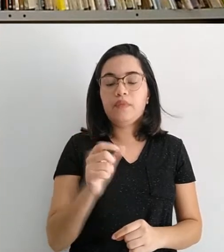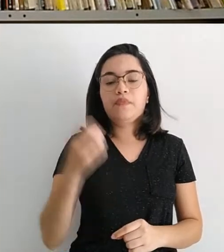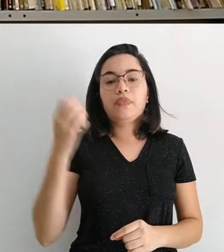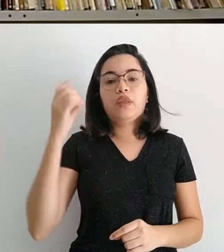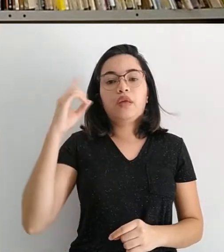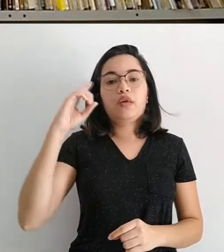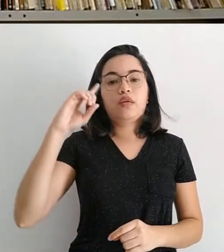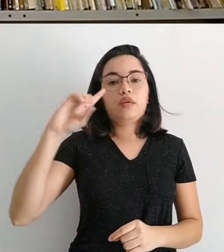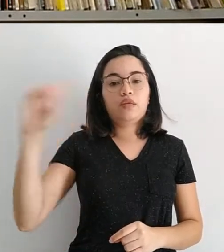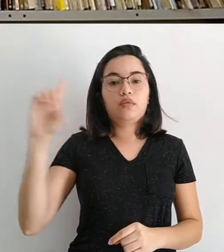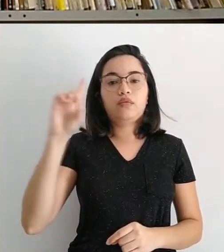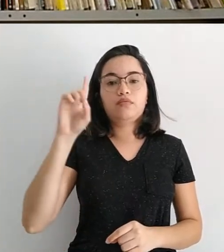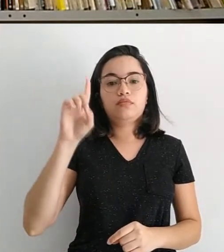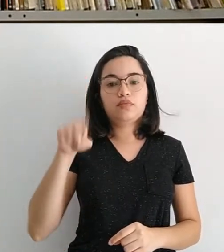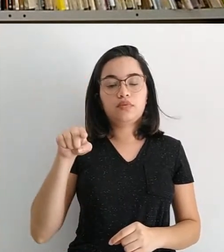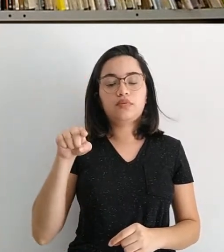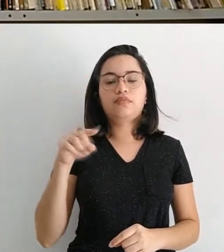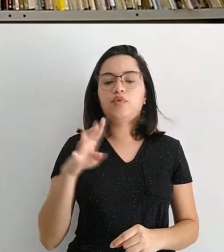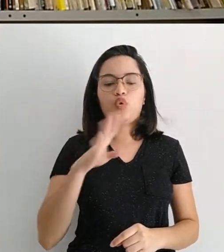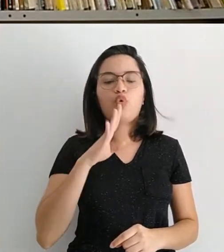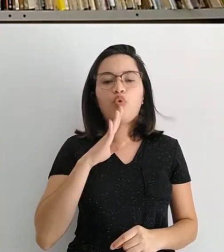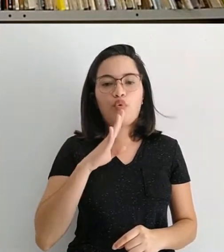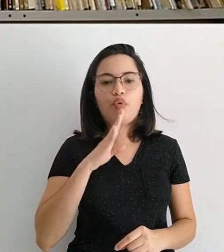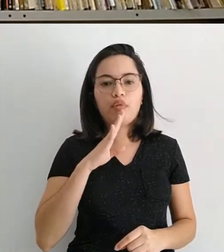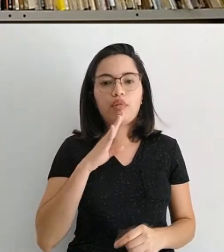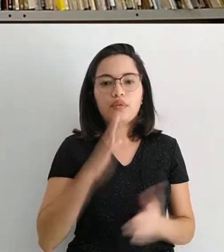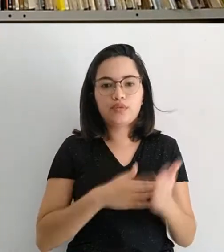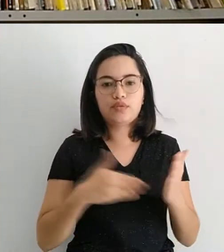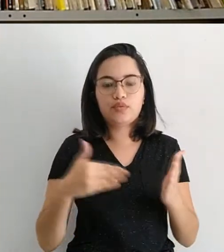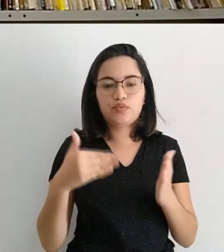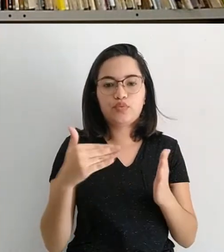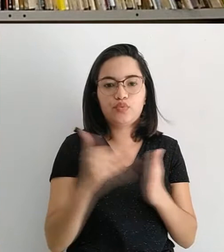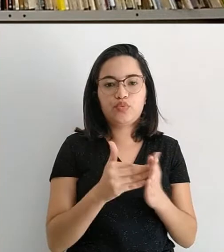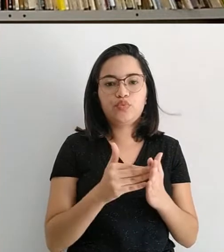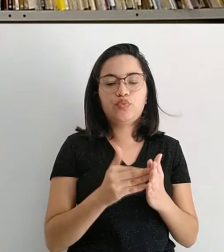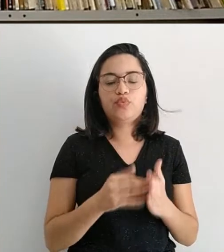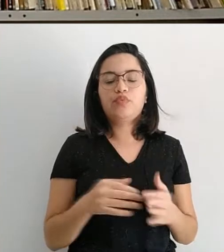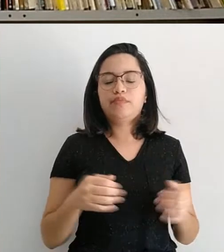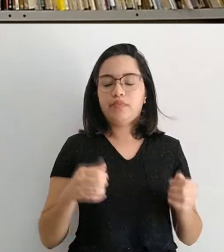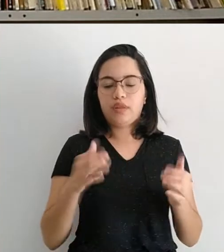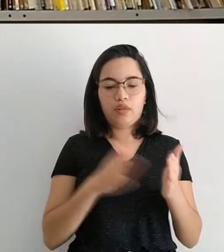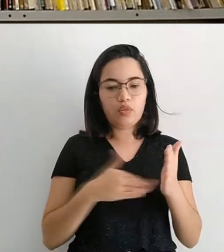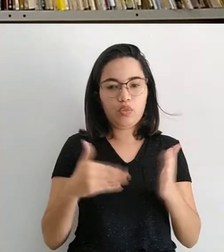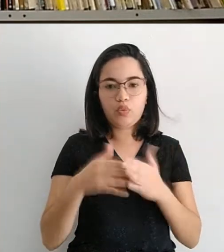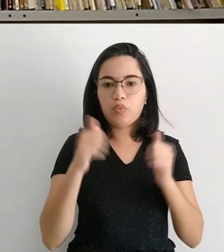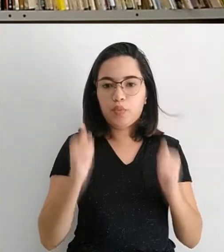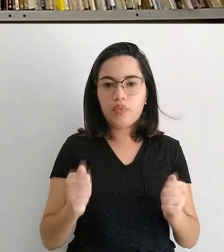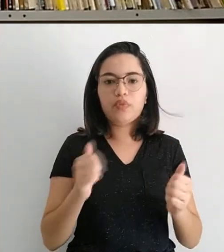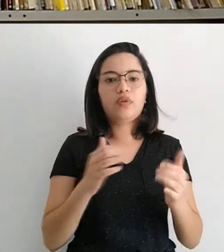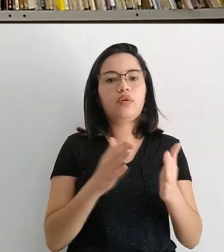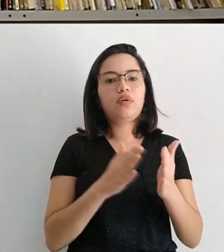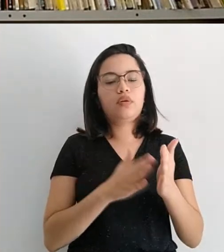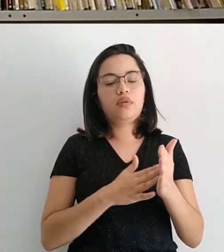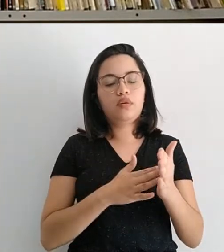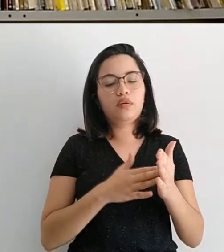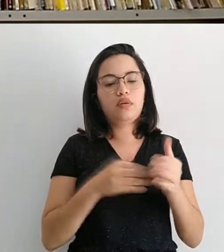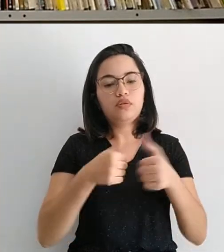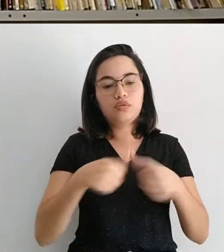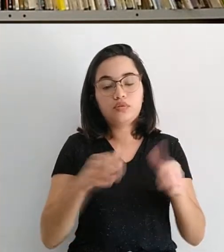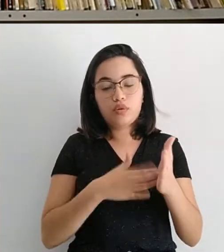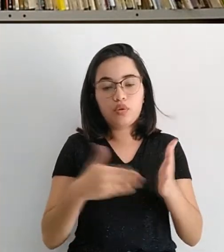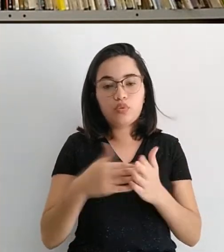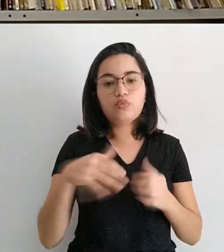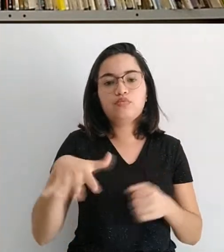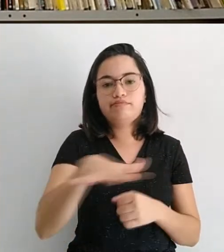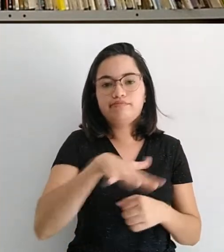que Deus ele é onisciente, onipotente e onipresente. Deus